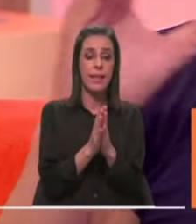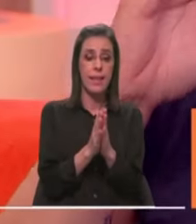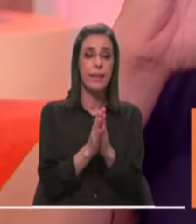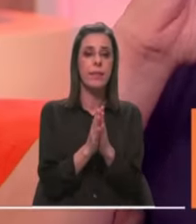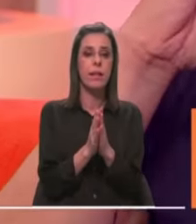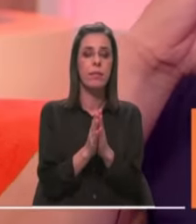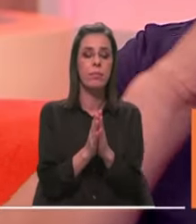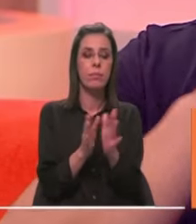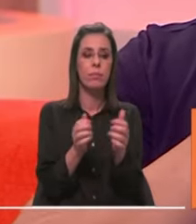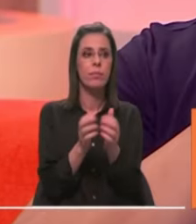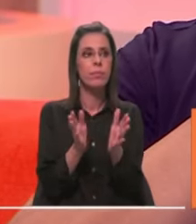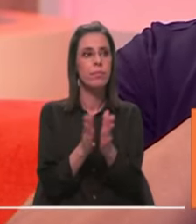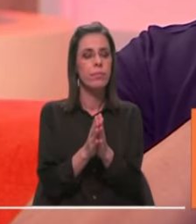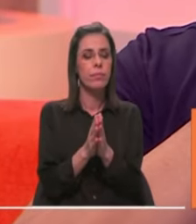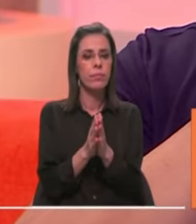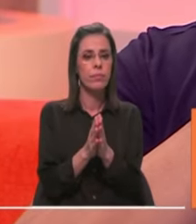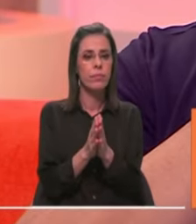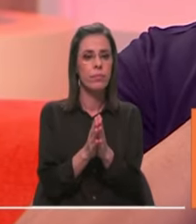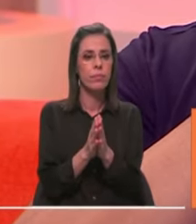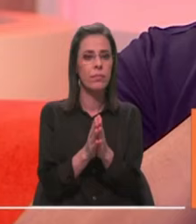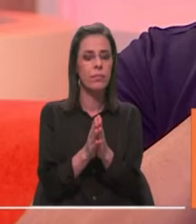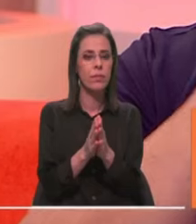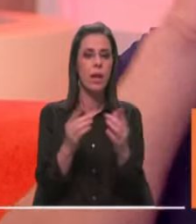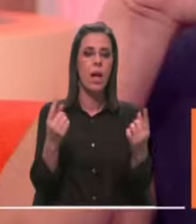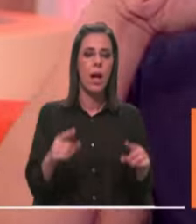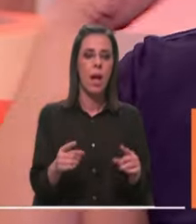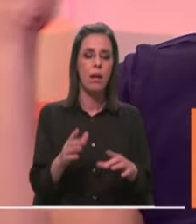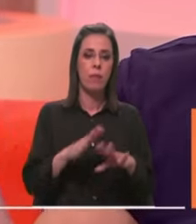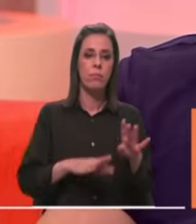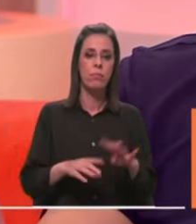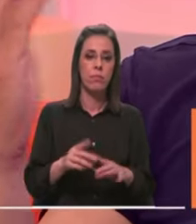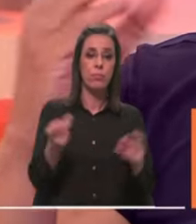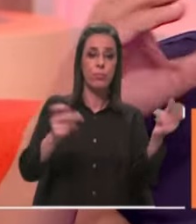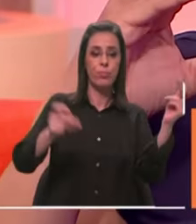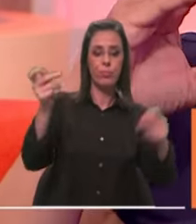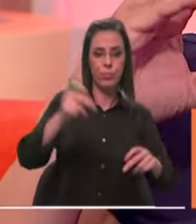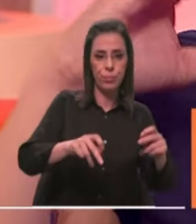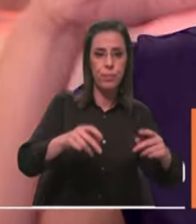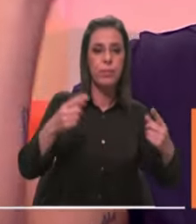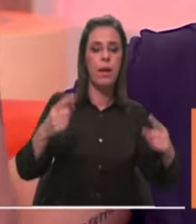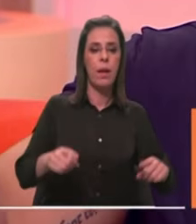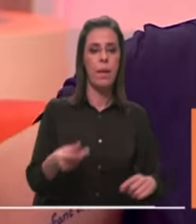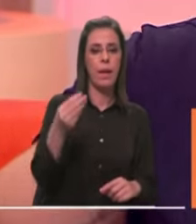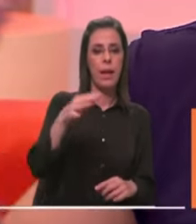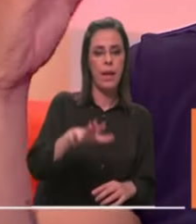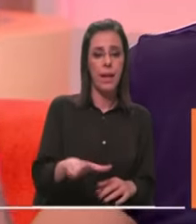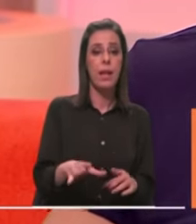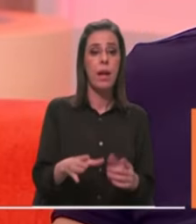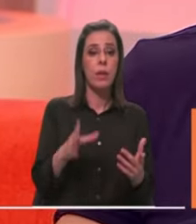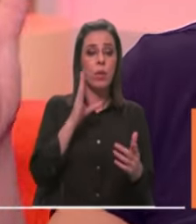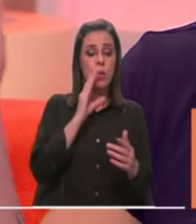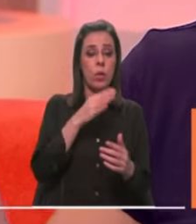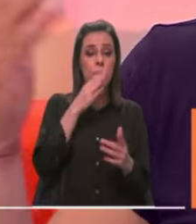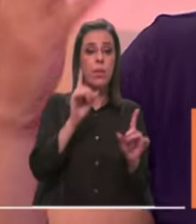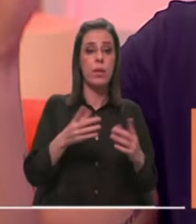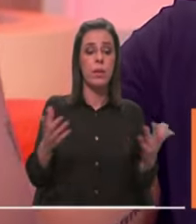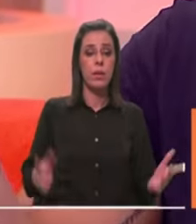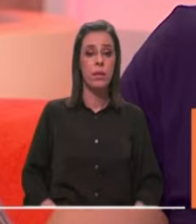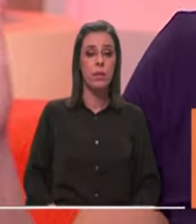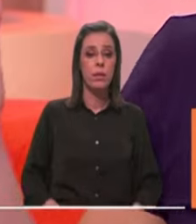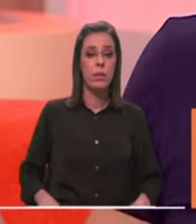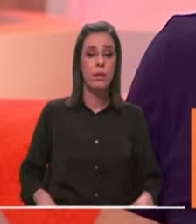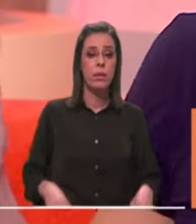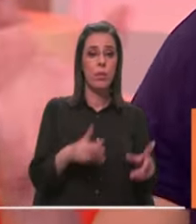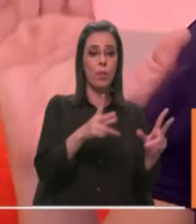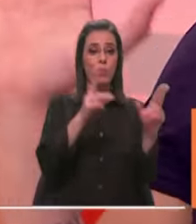exato h todo ou seja há há há toda uma ação a acontecer não é há uma criança eu não sei o que é que posso dizer mas já já há